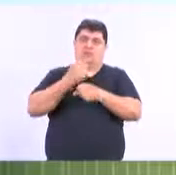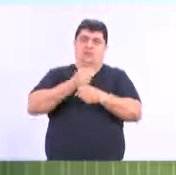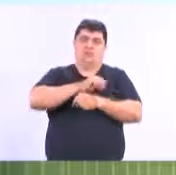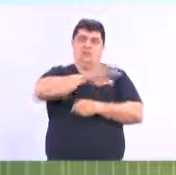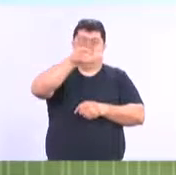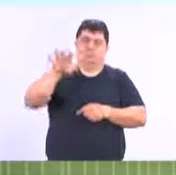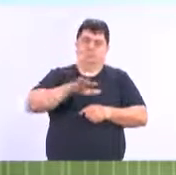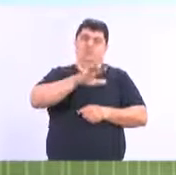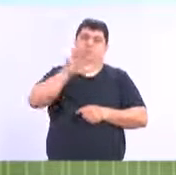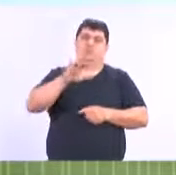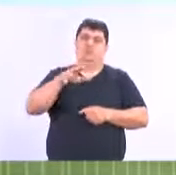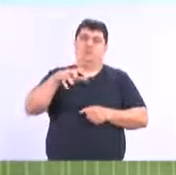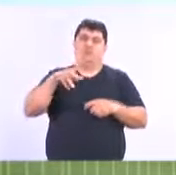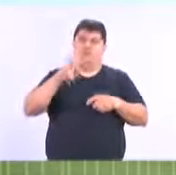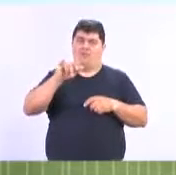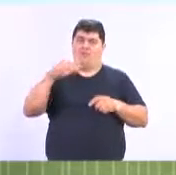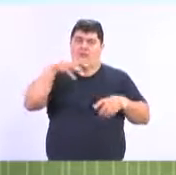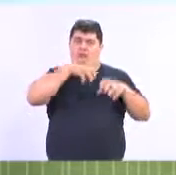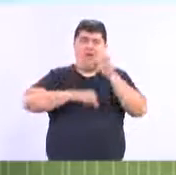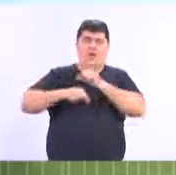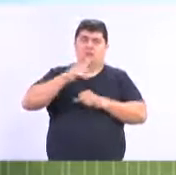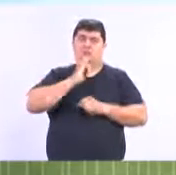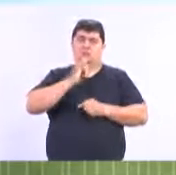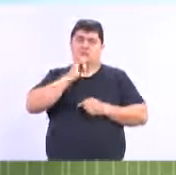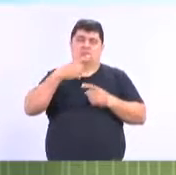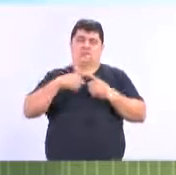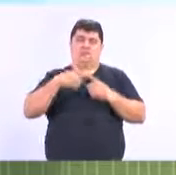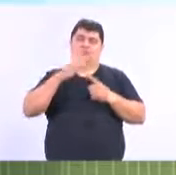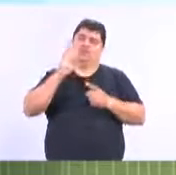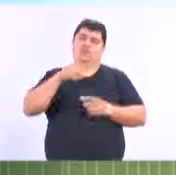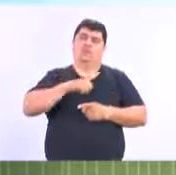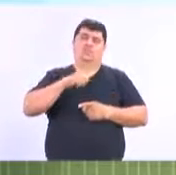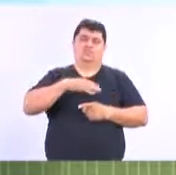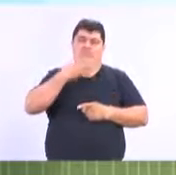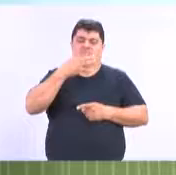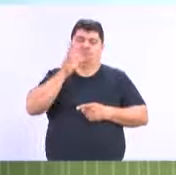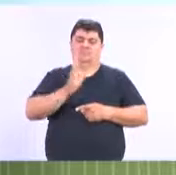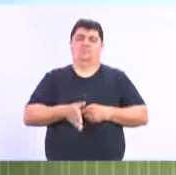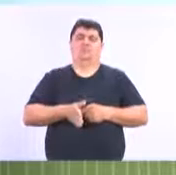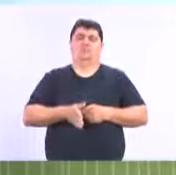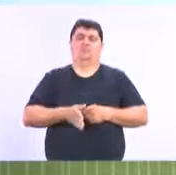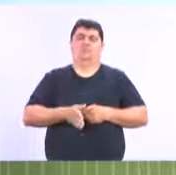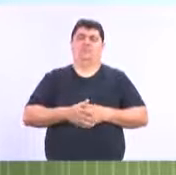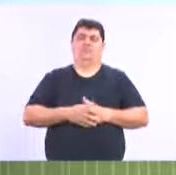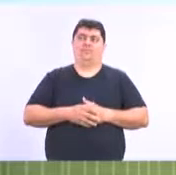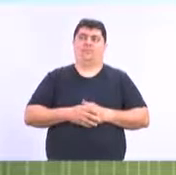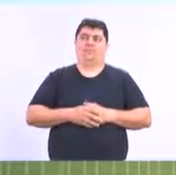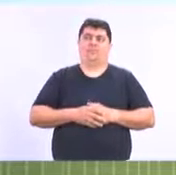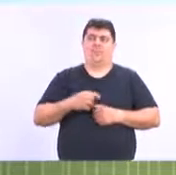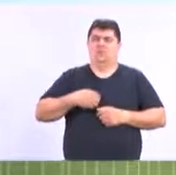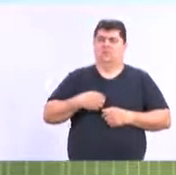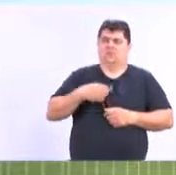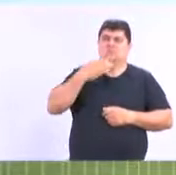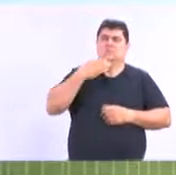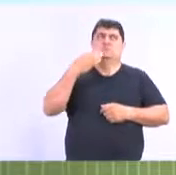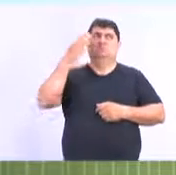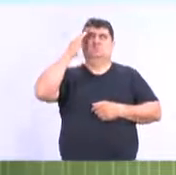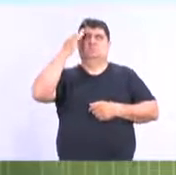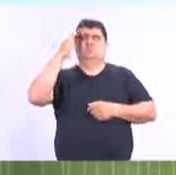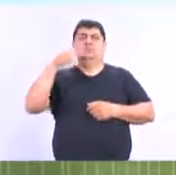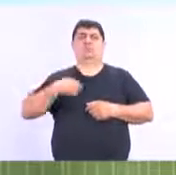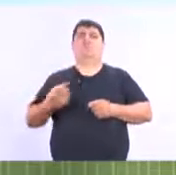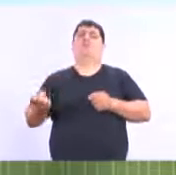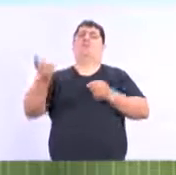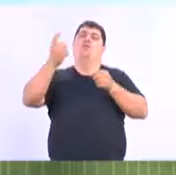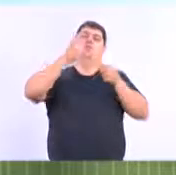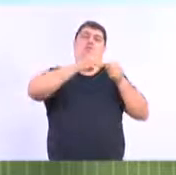ser bem rápido nas observações, porque na verdade já existe lá na contabilidade geral. Professor, fiquei com dúvida disso. Volta lá,